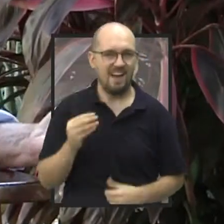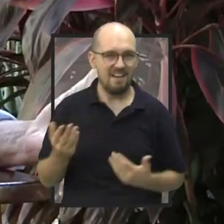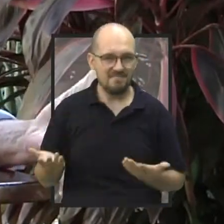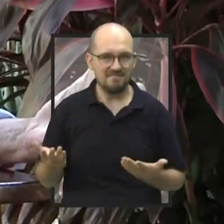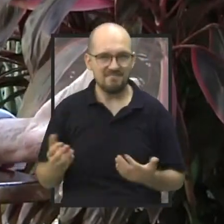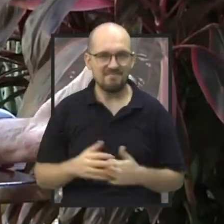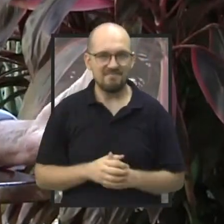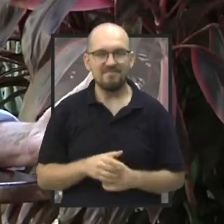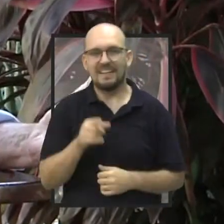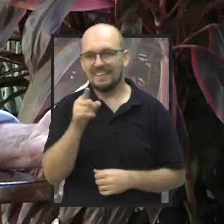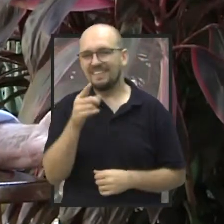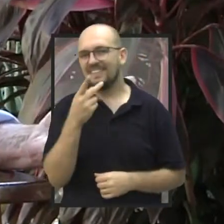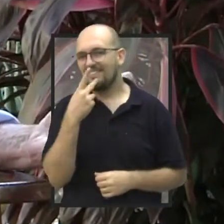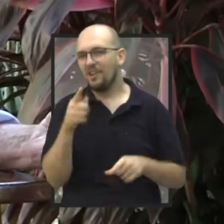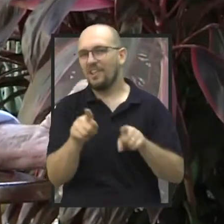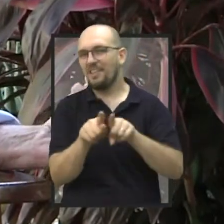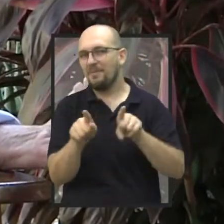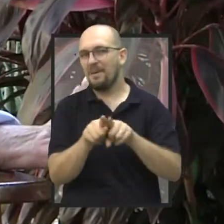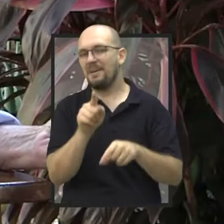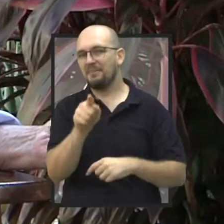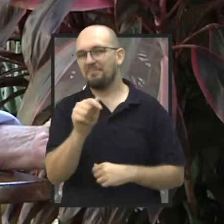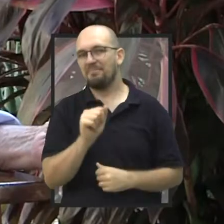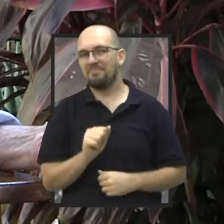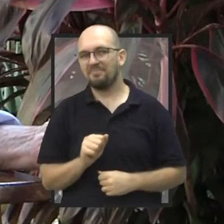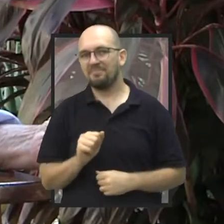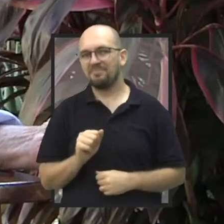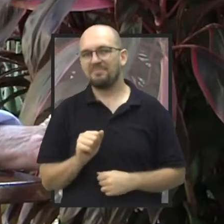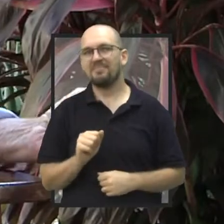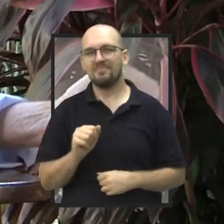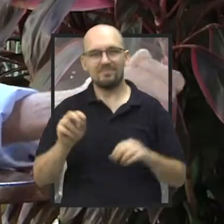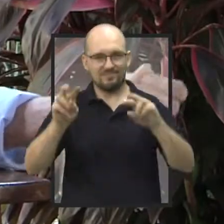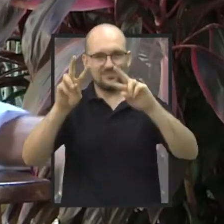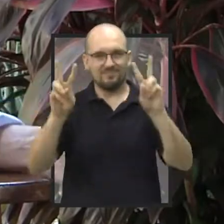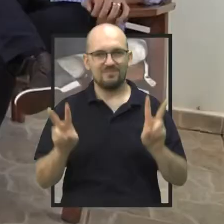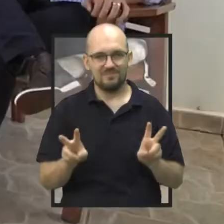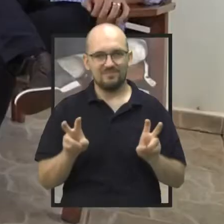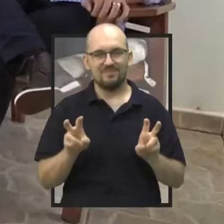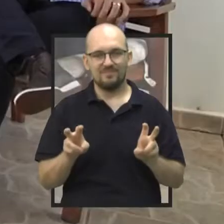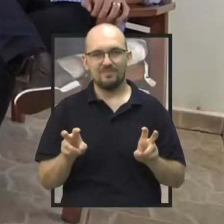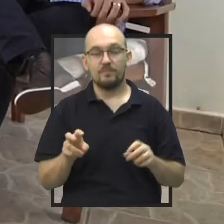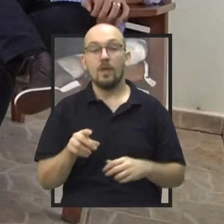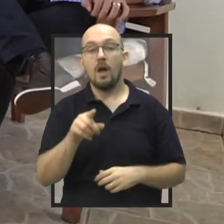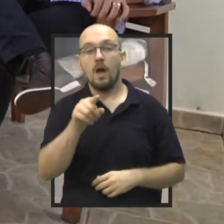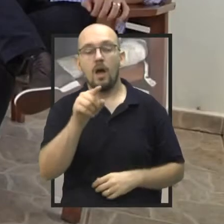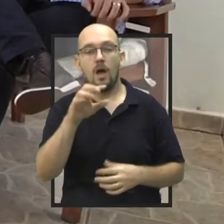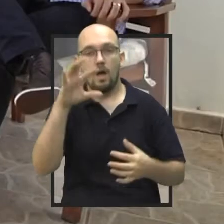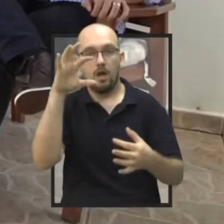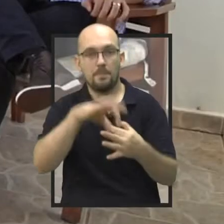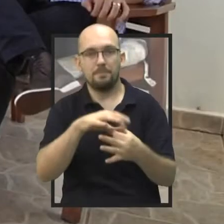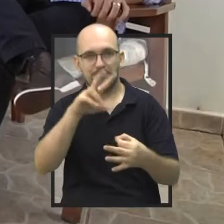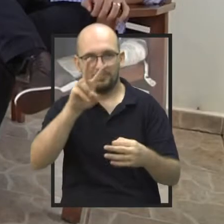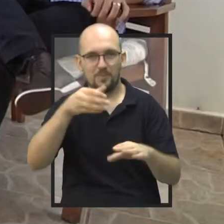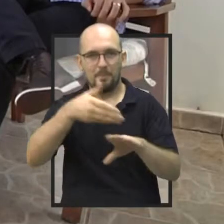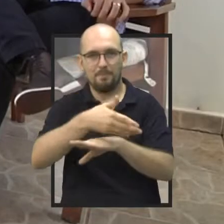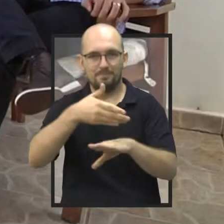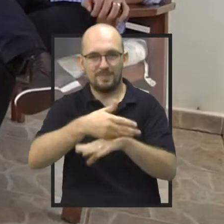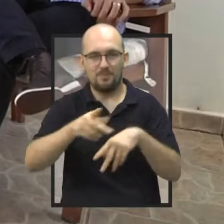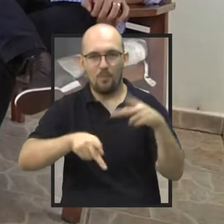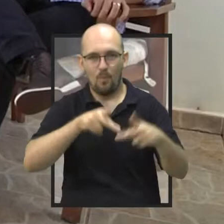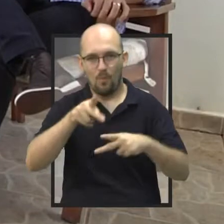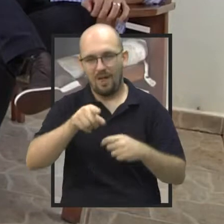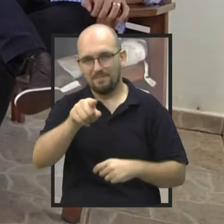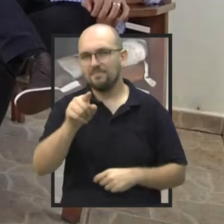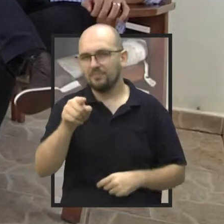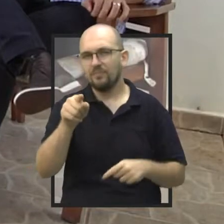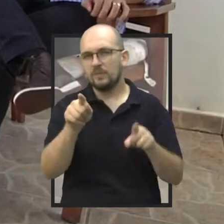Alguma coisa que você falou também? Não, a respeito da... Ainda nesse quesito participação popular, doutor,